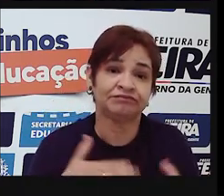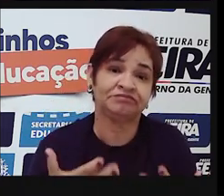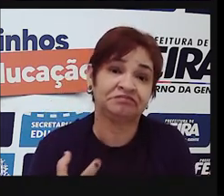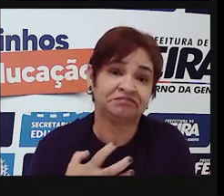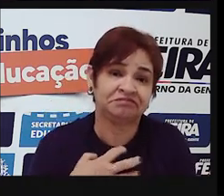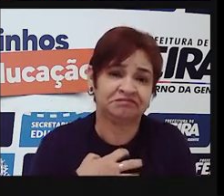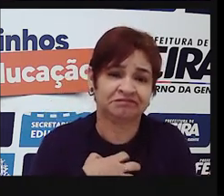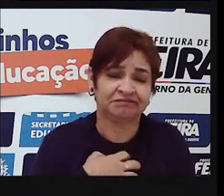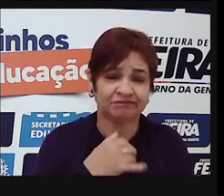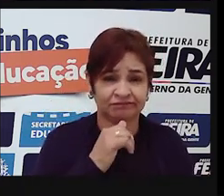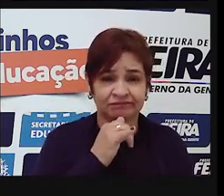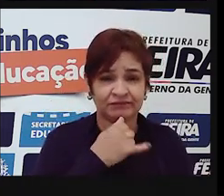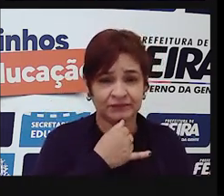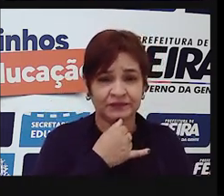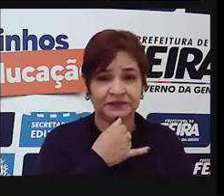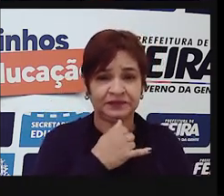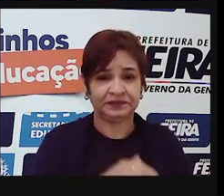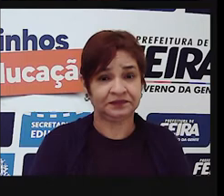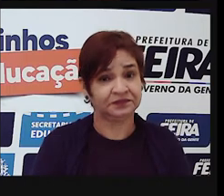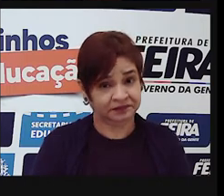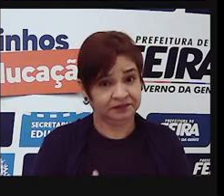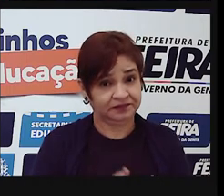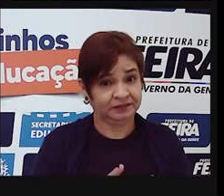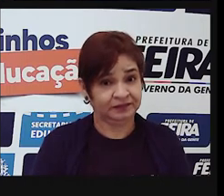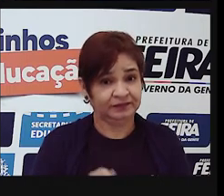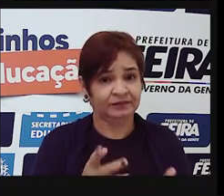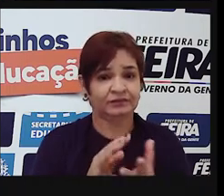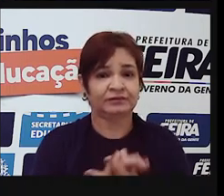está sofrendo. Não é verdade?